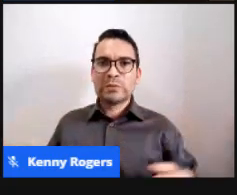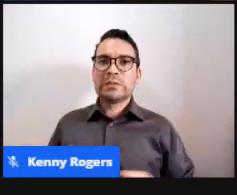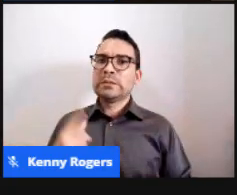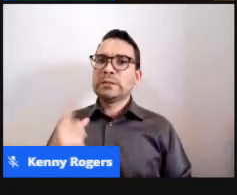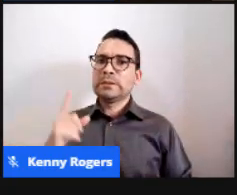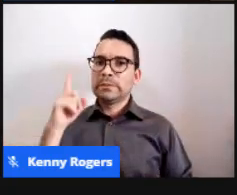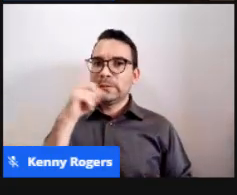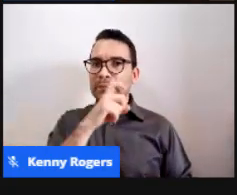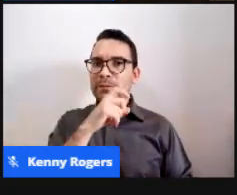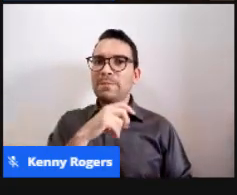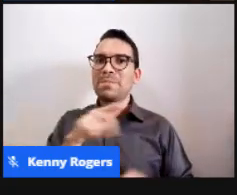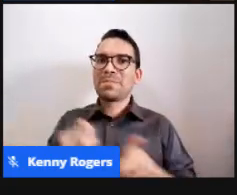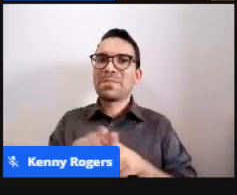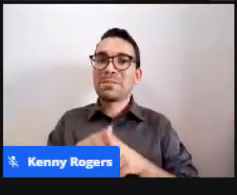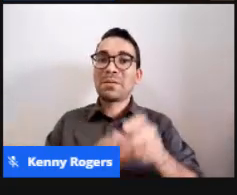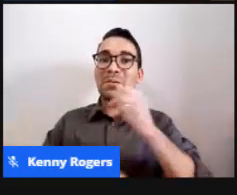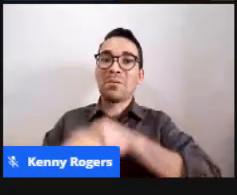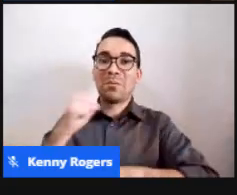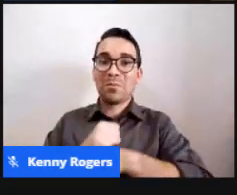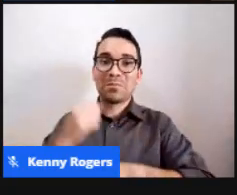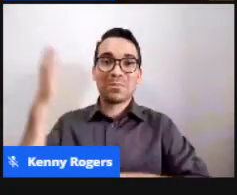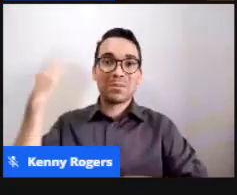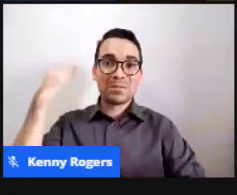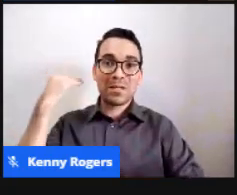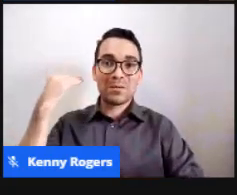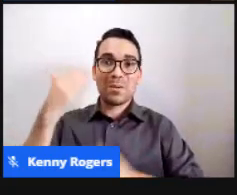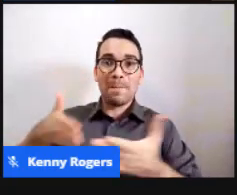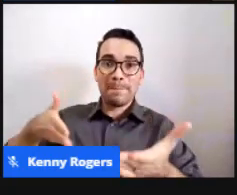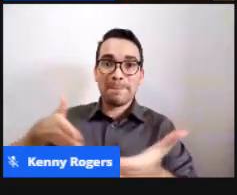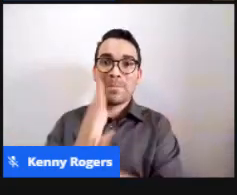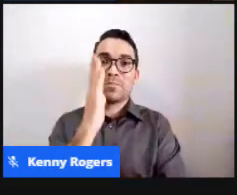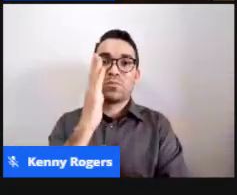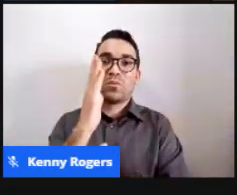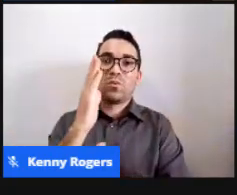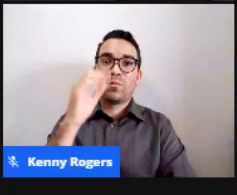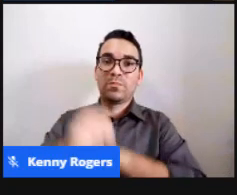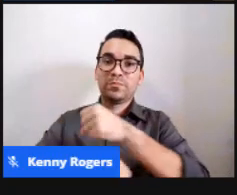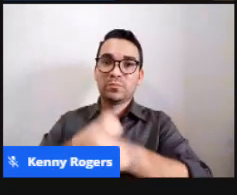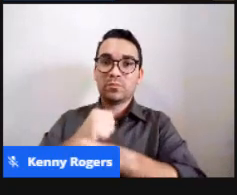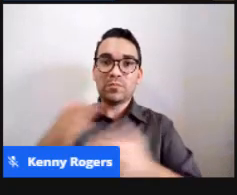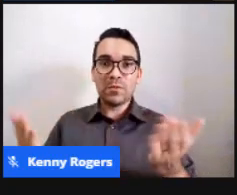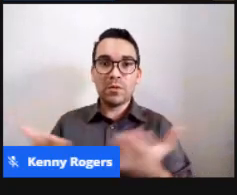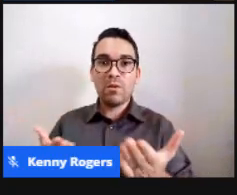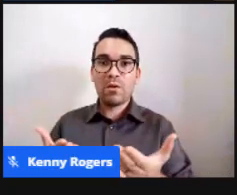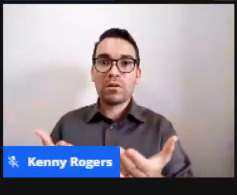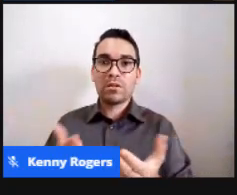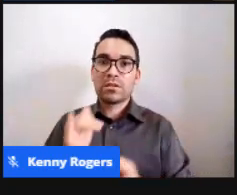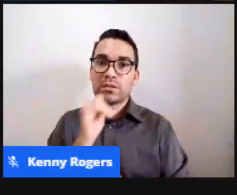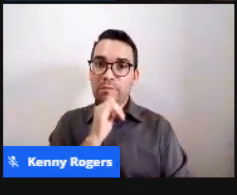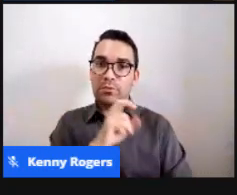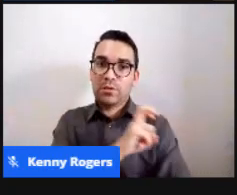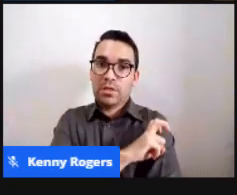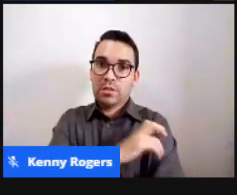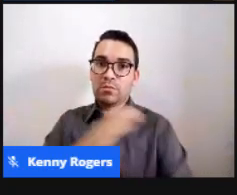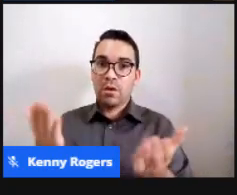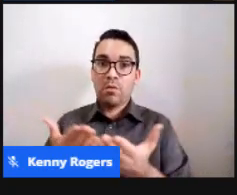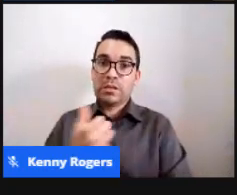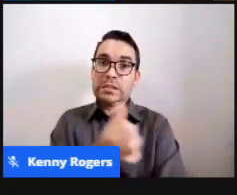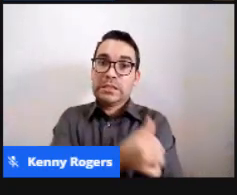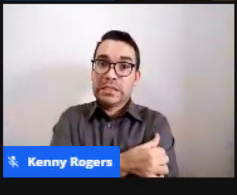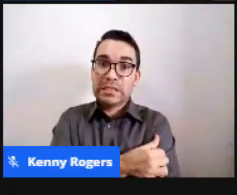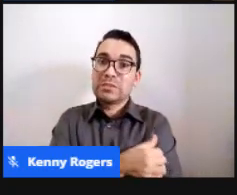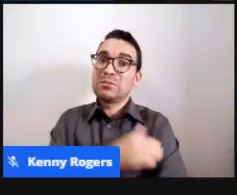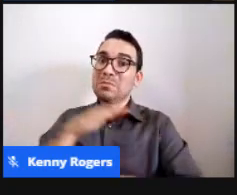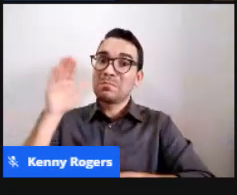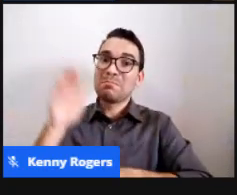passado inteiro assim, né? Então, eu sei que vai estar muito mais complexo. Por isso que a gente está aqui.